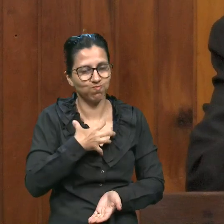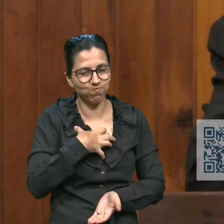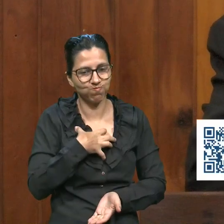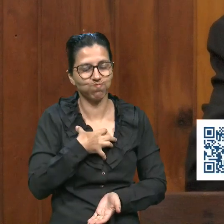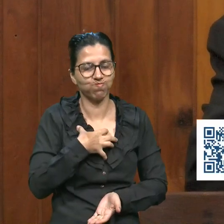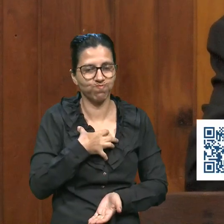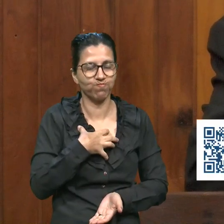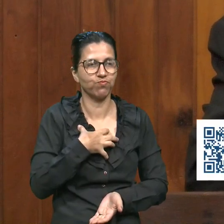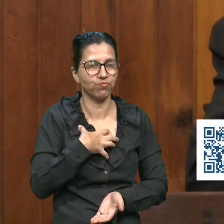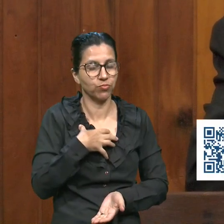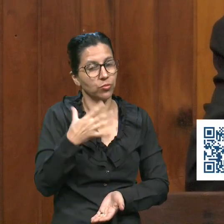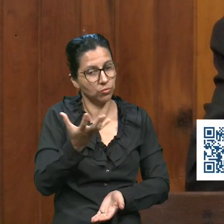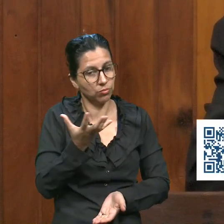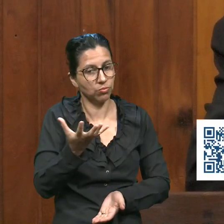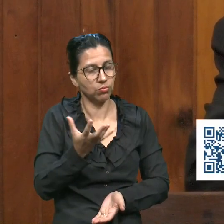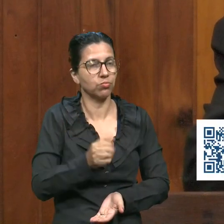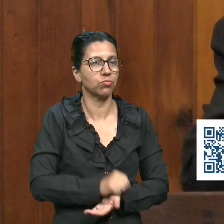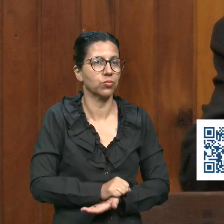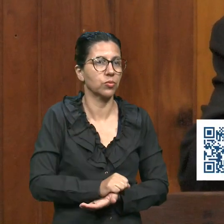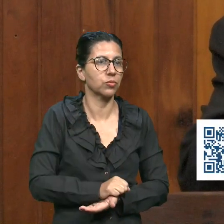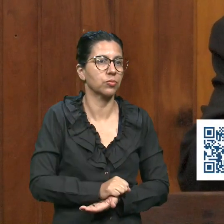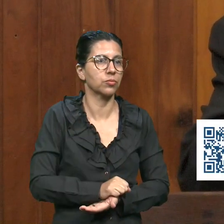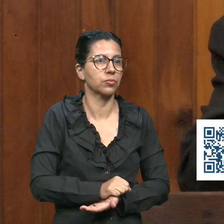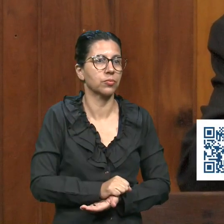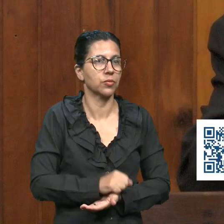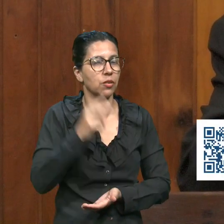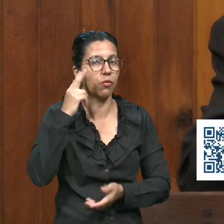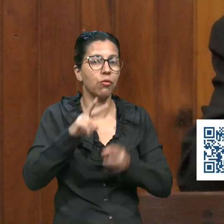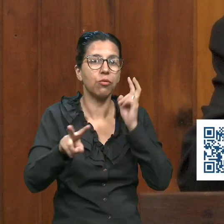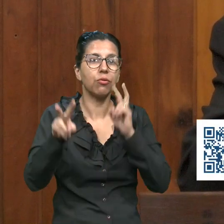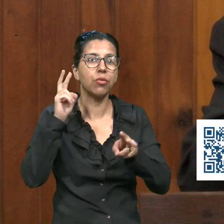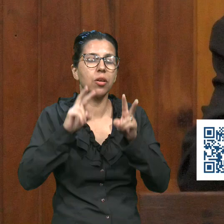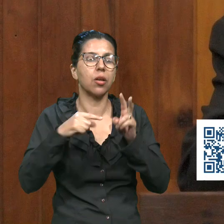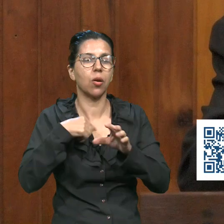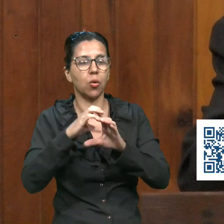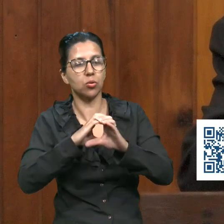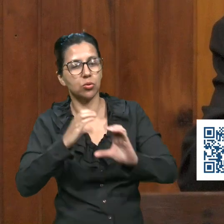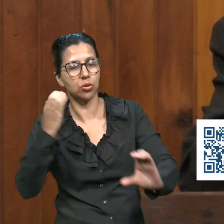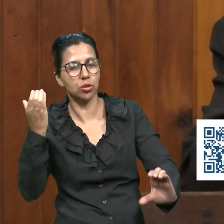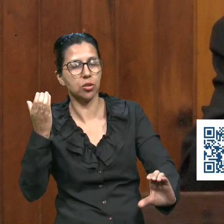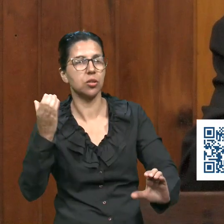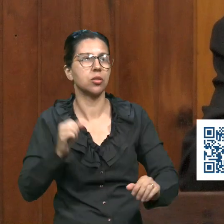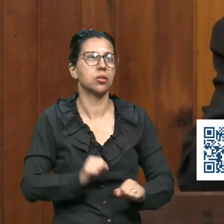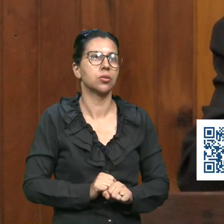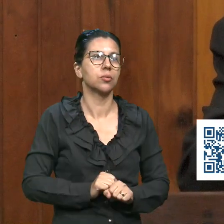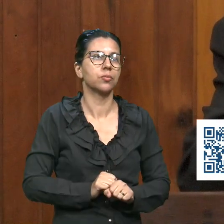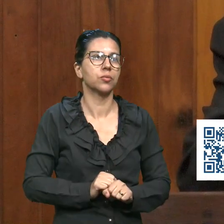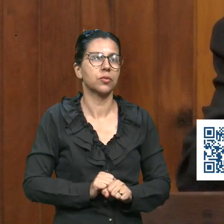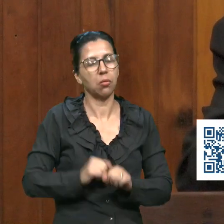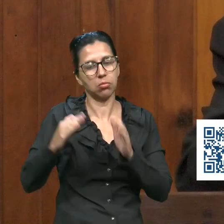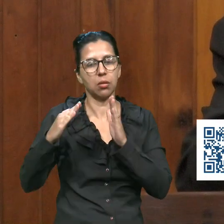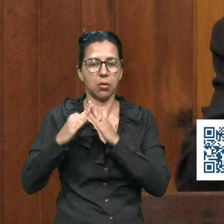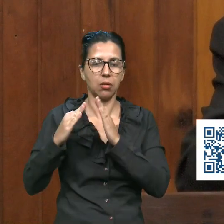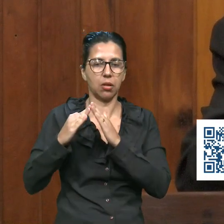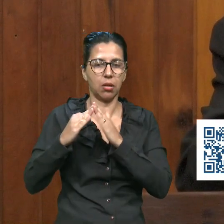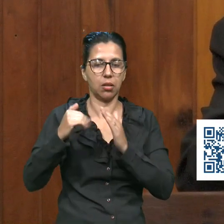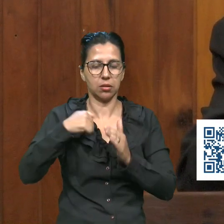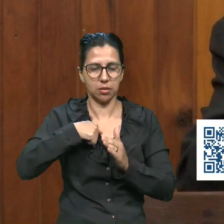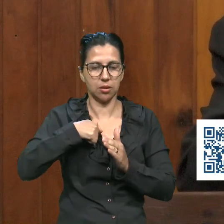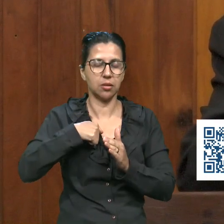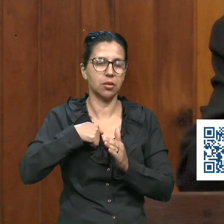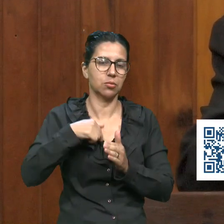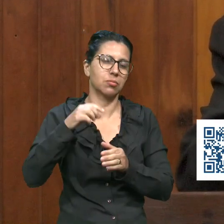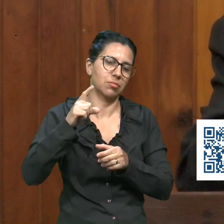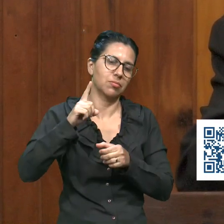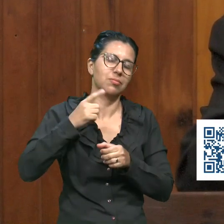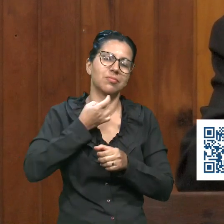de acompanhar realmente, até como engenheiro, por um lado, e como morador dessa cidade, normalmente,